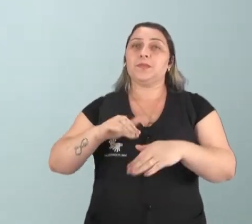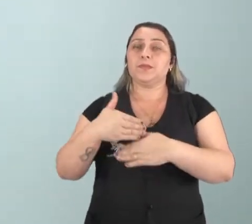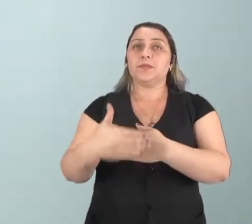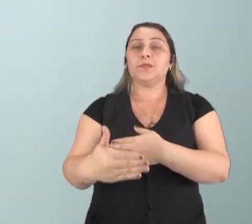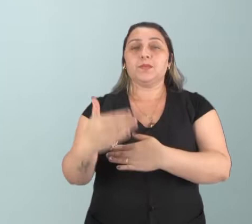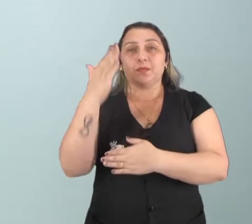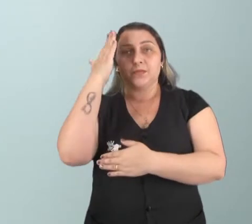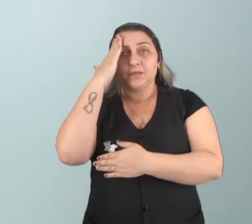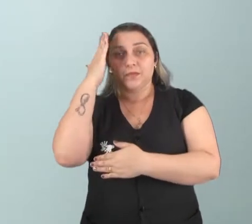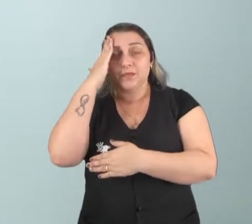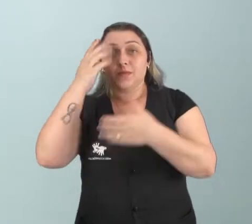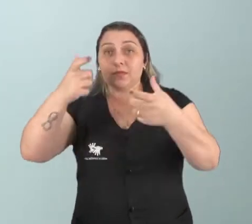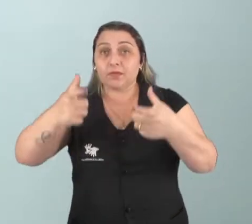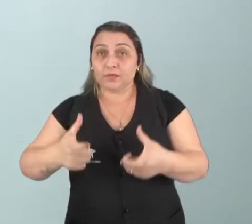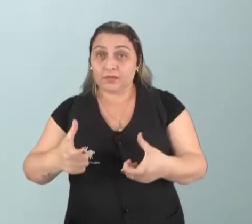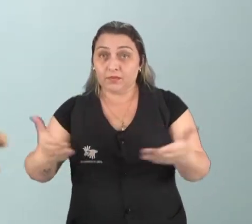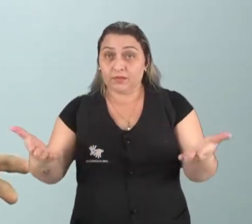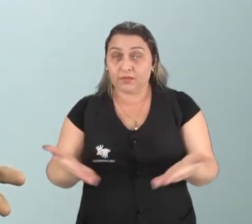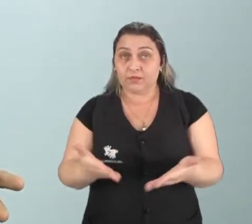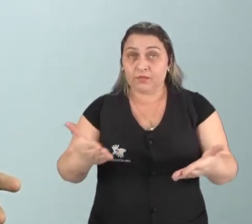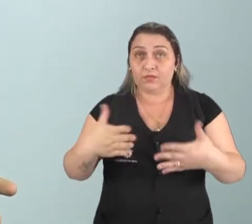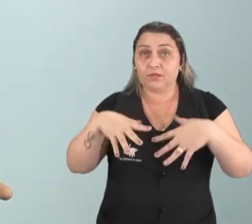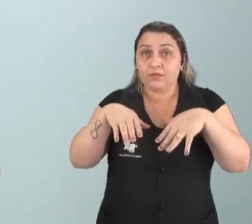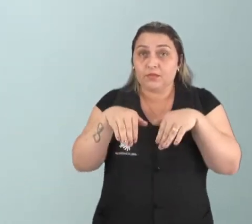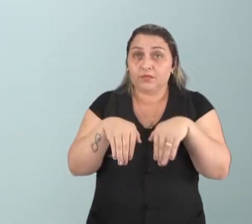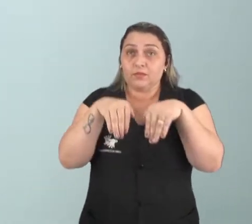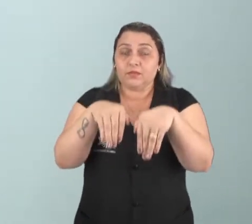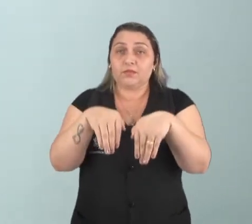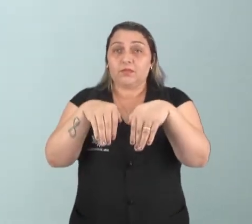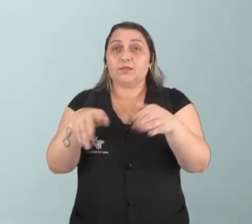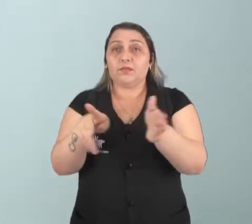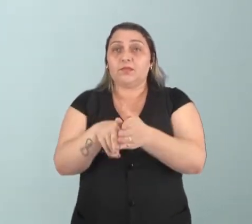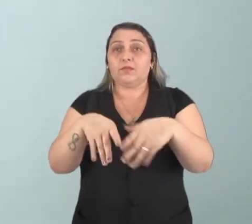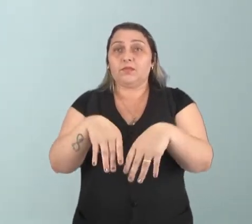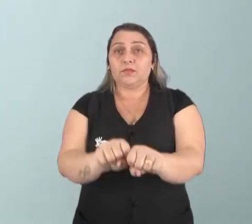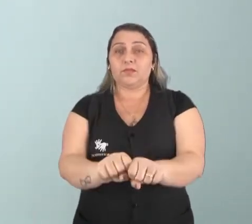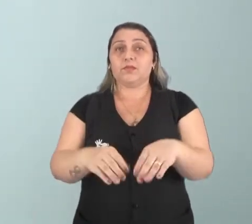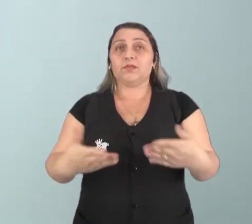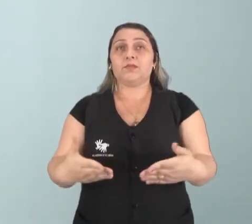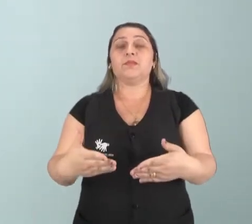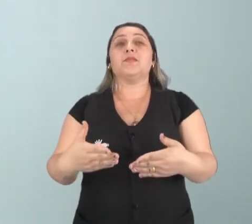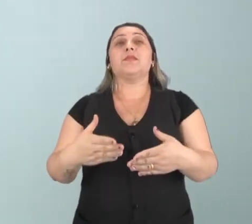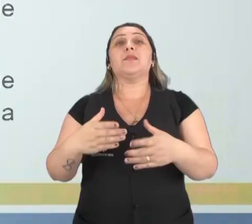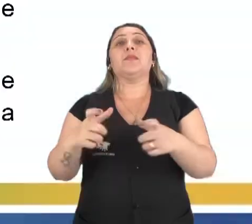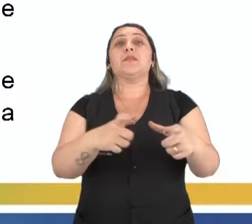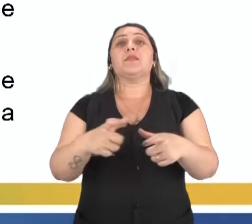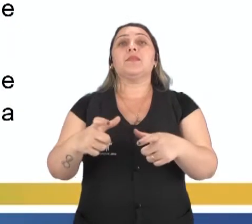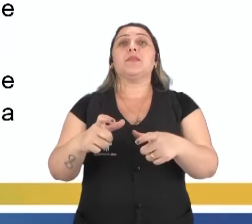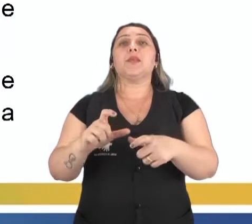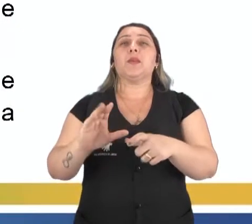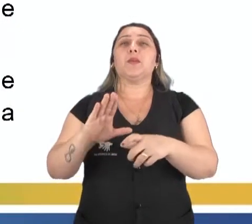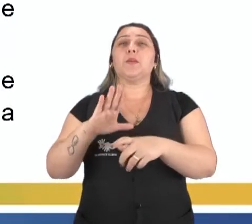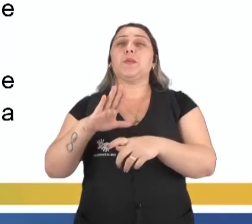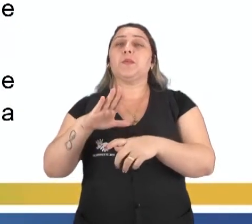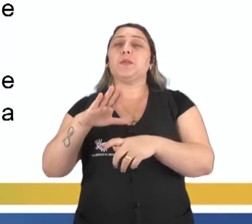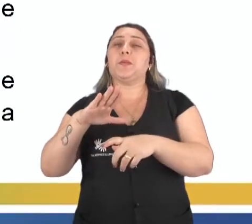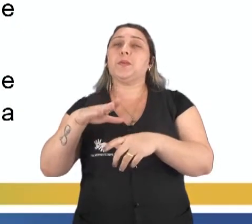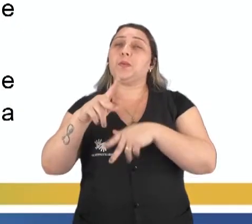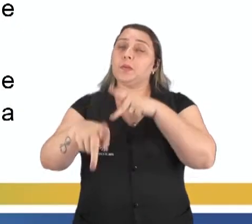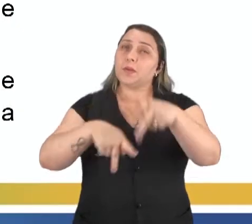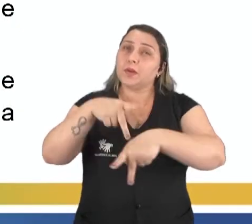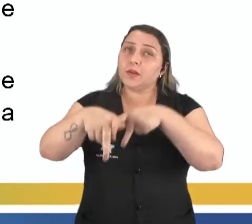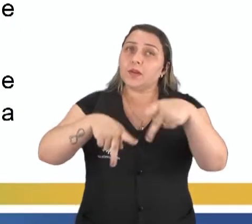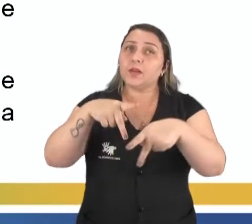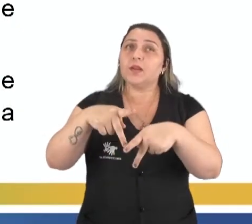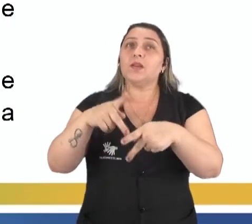para entender agora a Austrália dentro dessa concepção de território. Então, o território é ocupado há muito tempo por